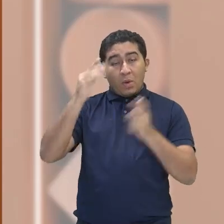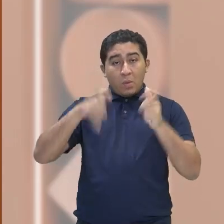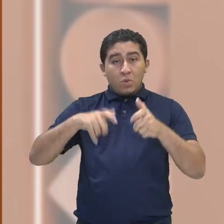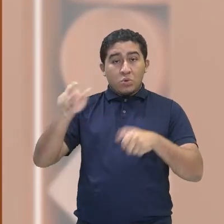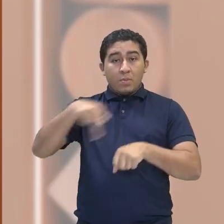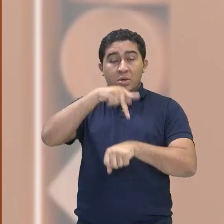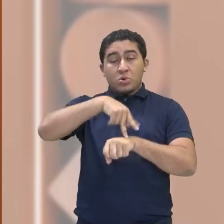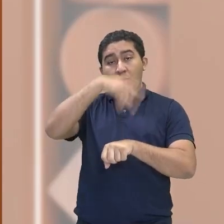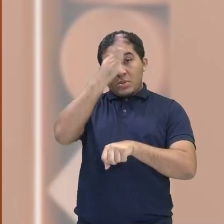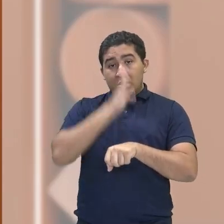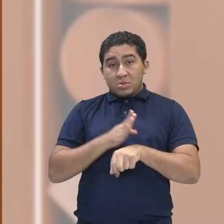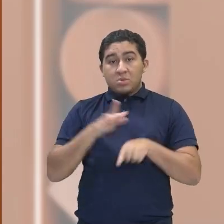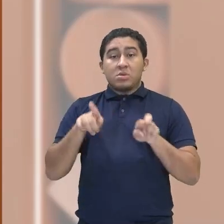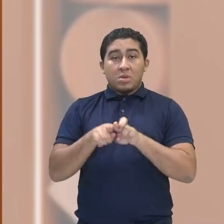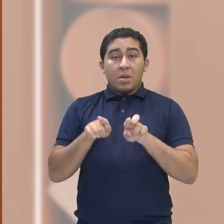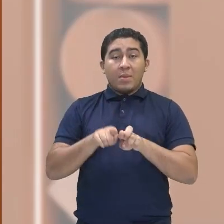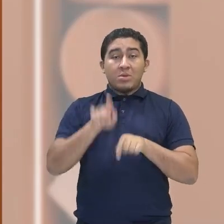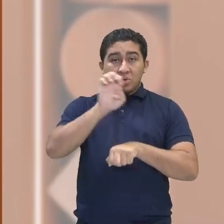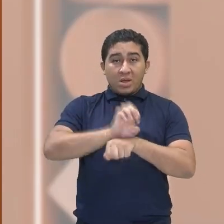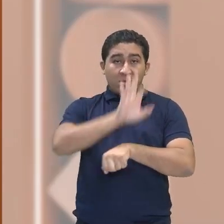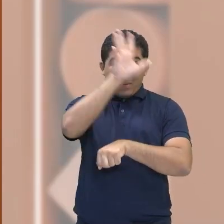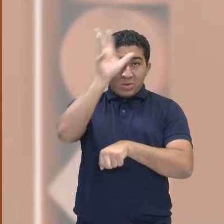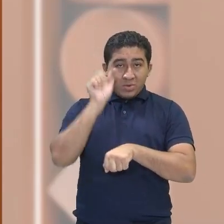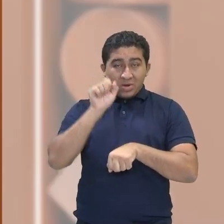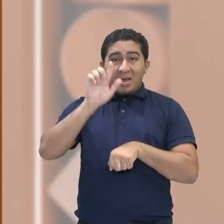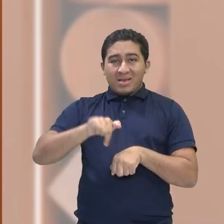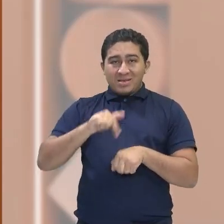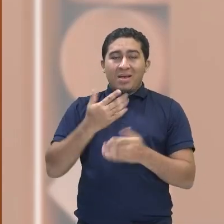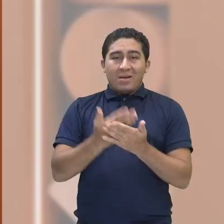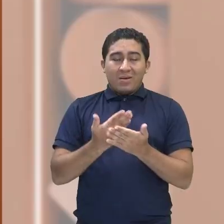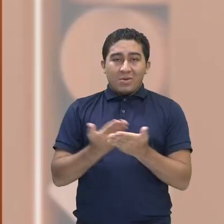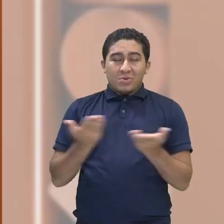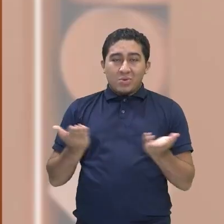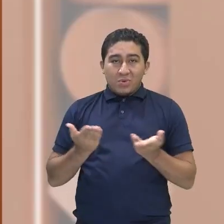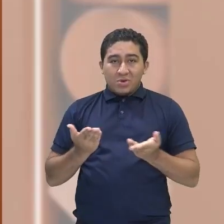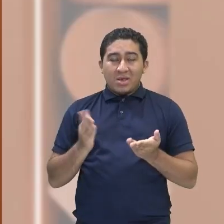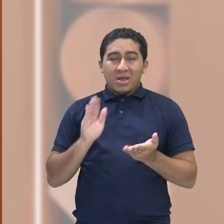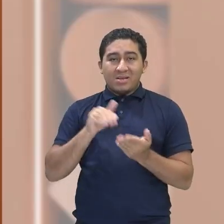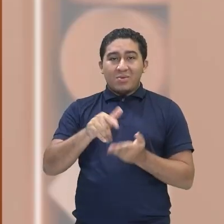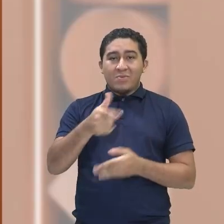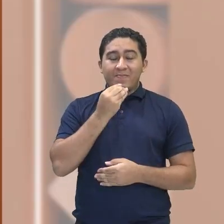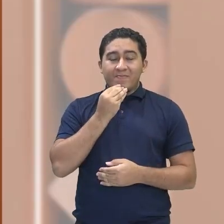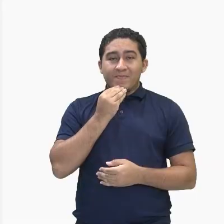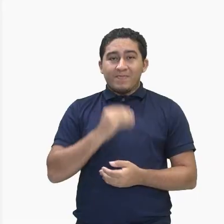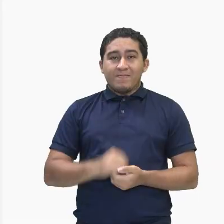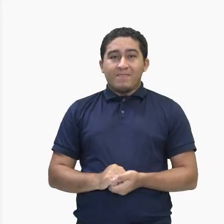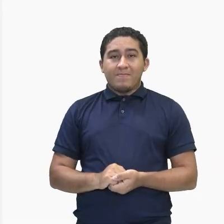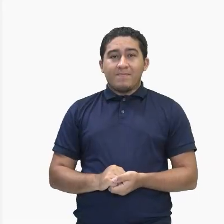brasileiro e também do Amazonas. E essa foi a nossa aula. Até uma próxima.